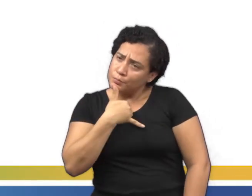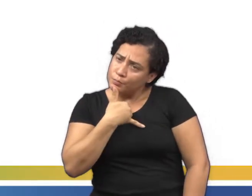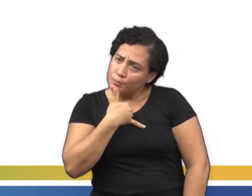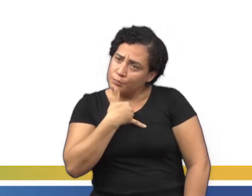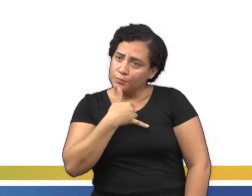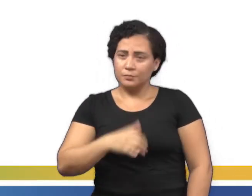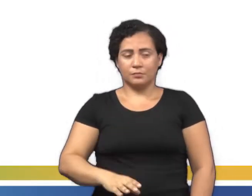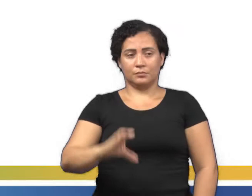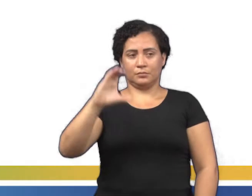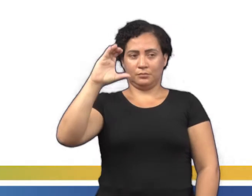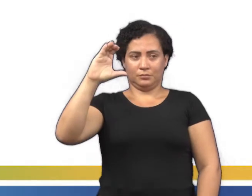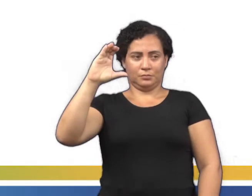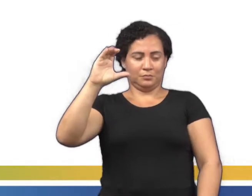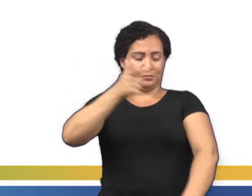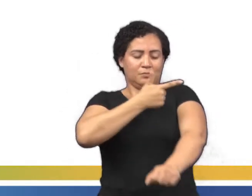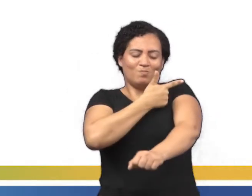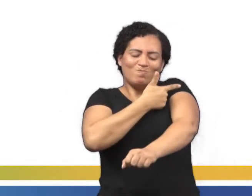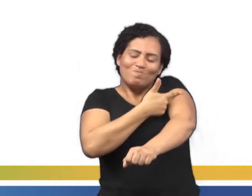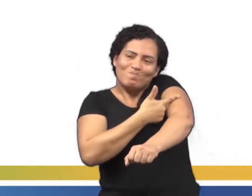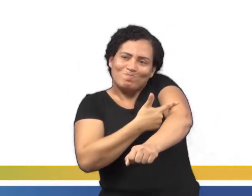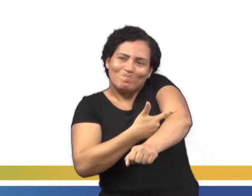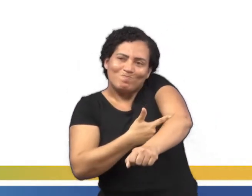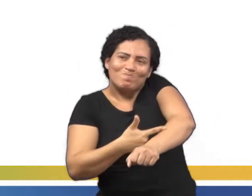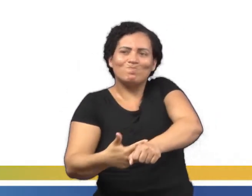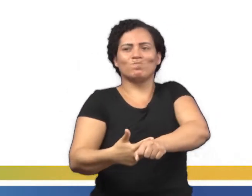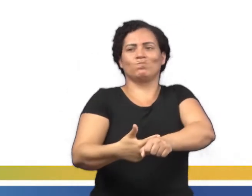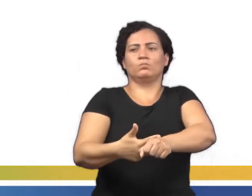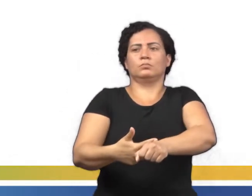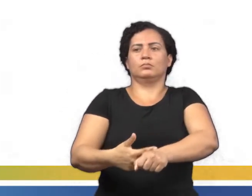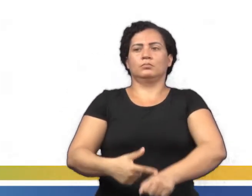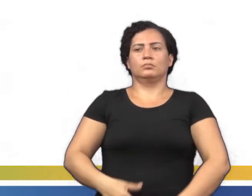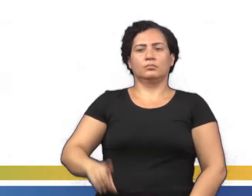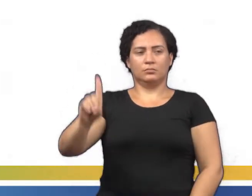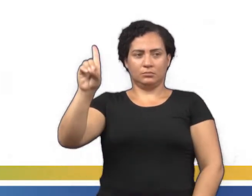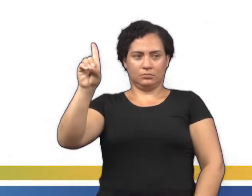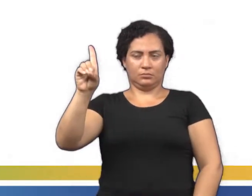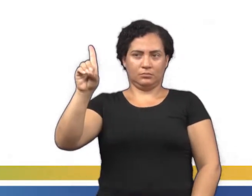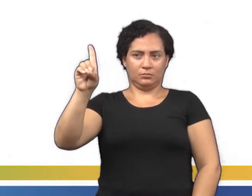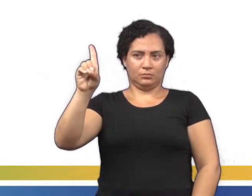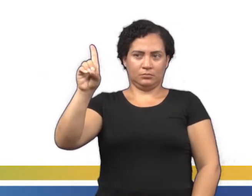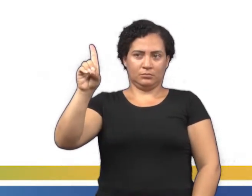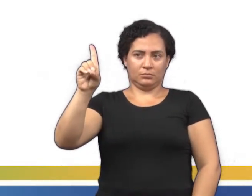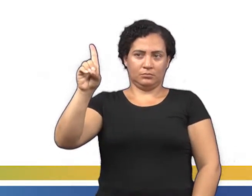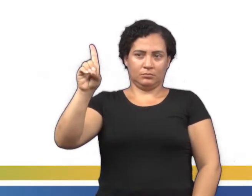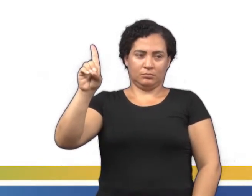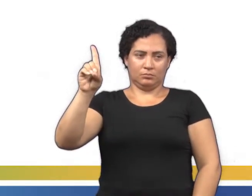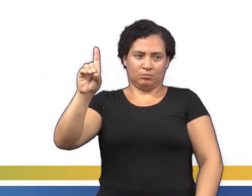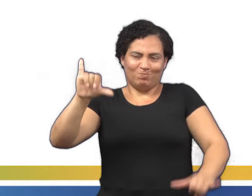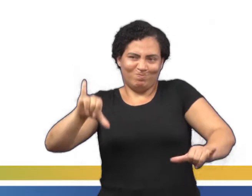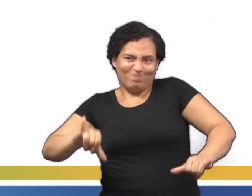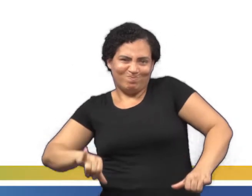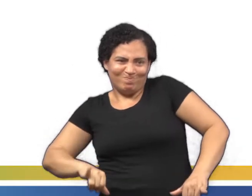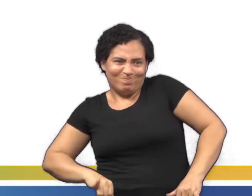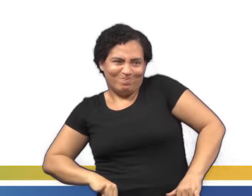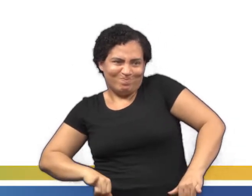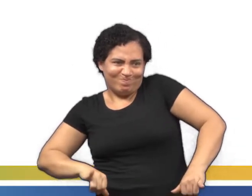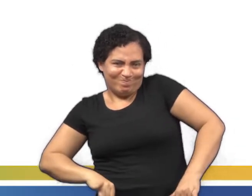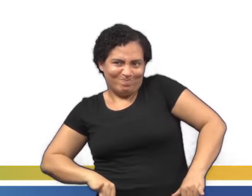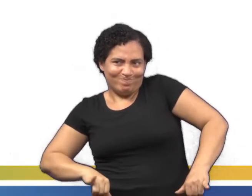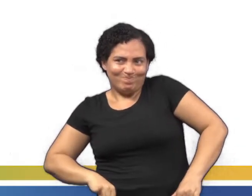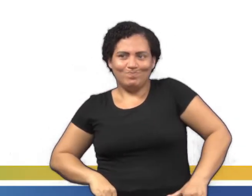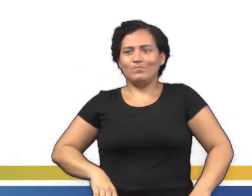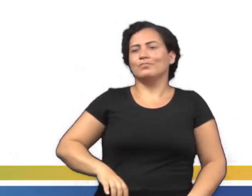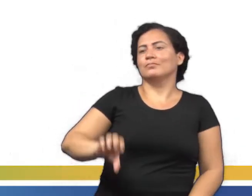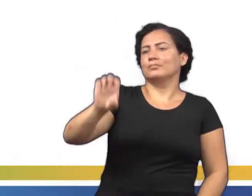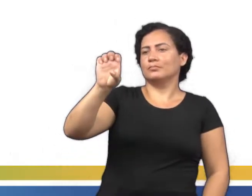desapontado. Letra C, cruelmente. Letra D, infelizmente.